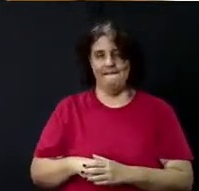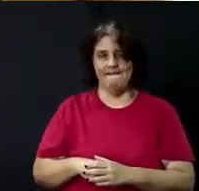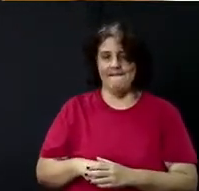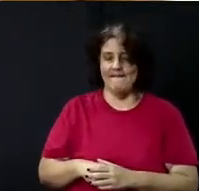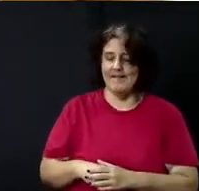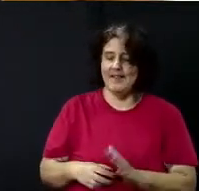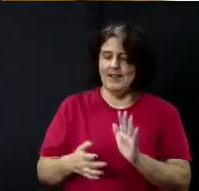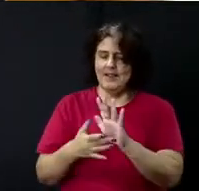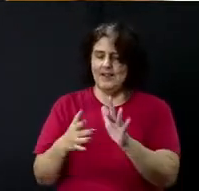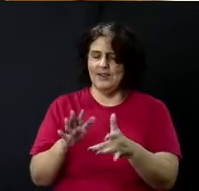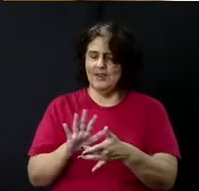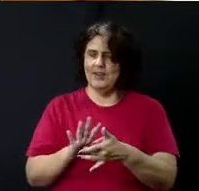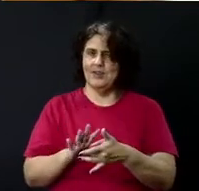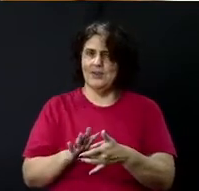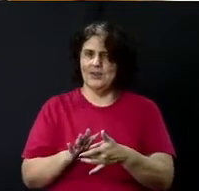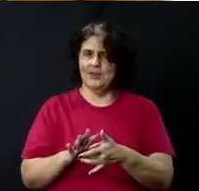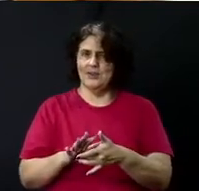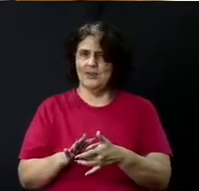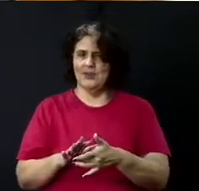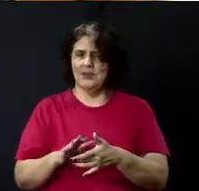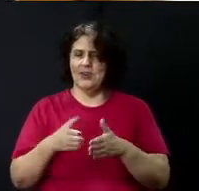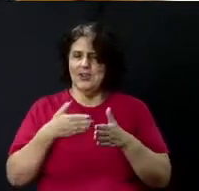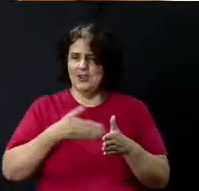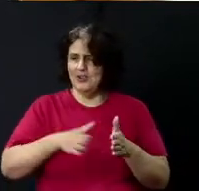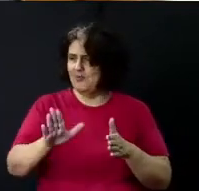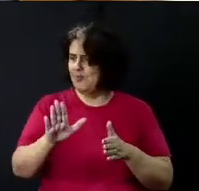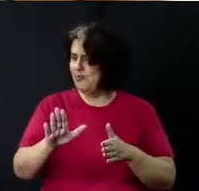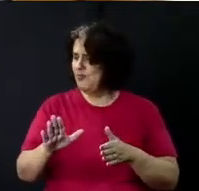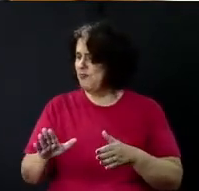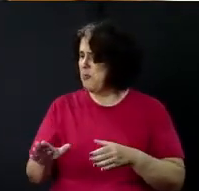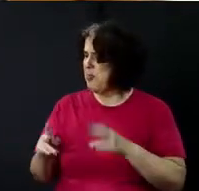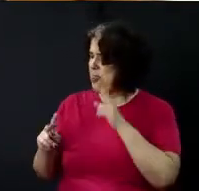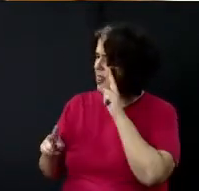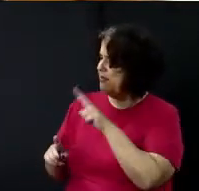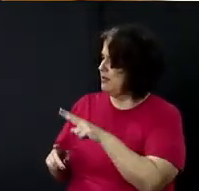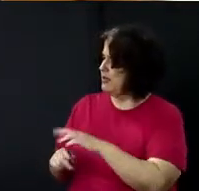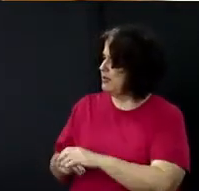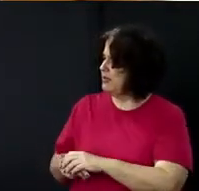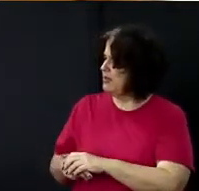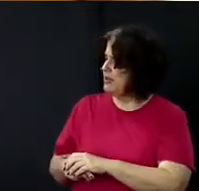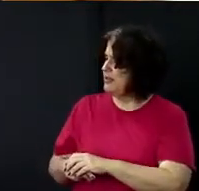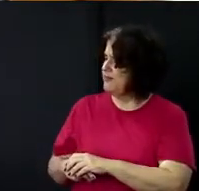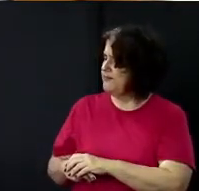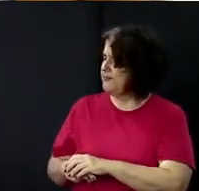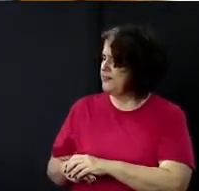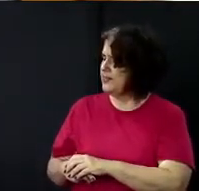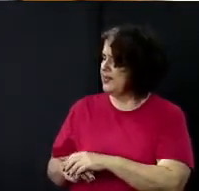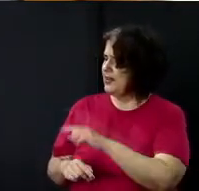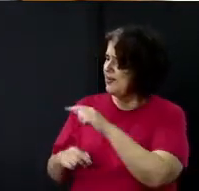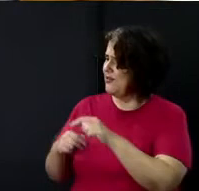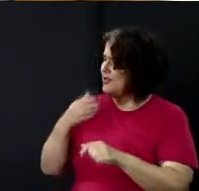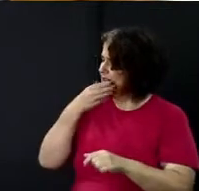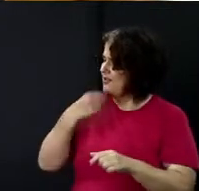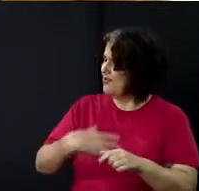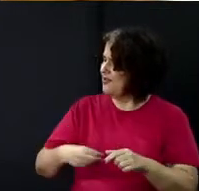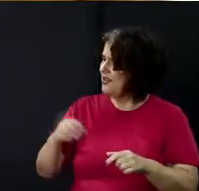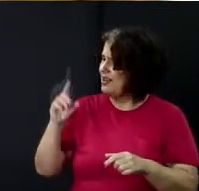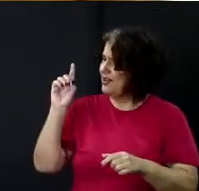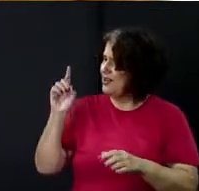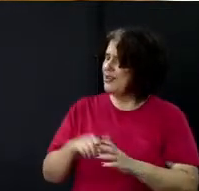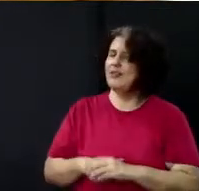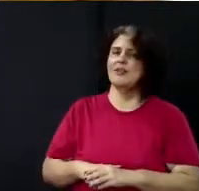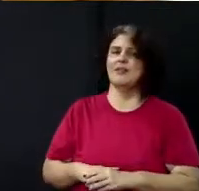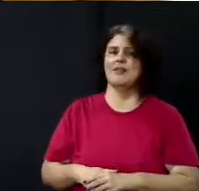encontrando-o, lhe perguntou: crês tu no Filho do Homem? Ele respondeu e disse: quem é, Senhor, para que eu nele creia?